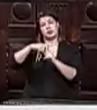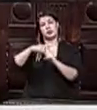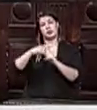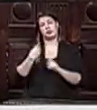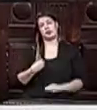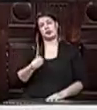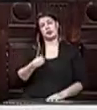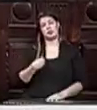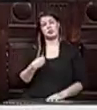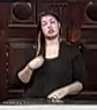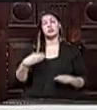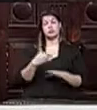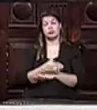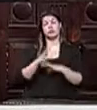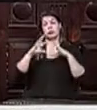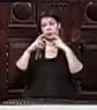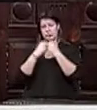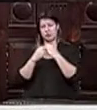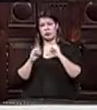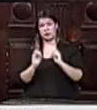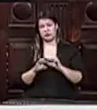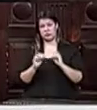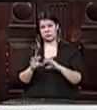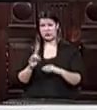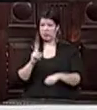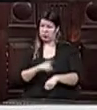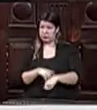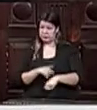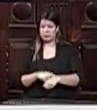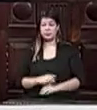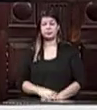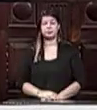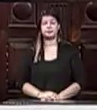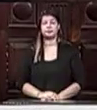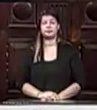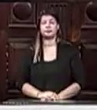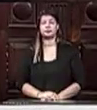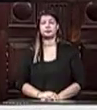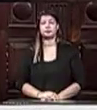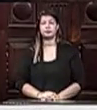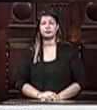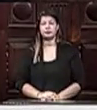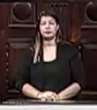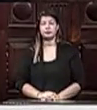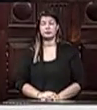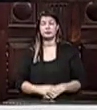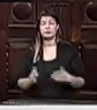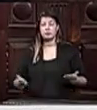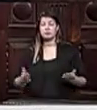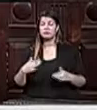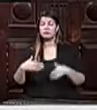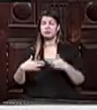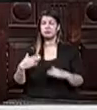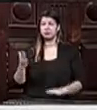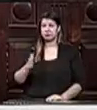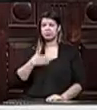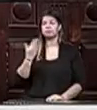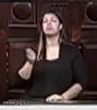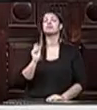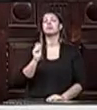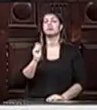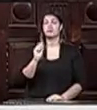participação direta da Comissão de Educação naquele momento. Ora, qual não é a nossa surpresa? Quando a